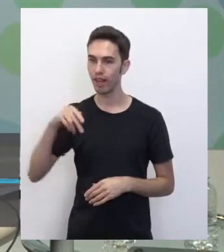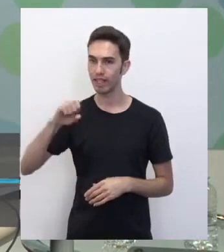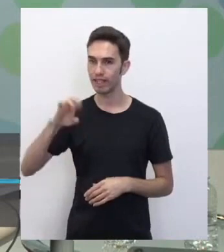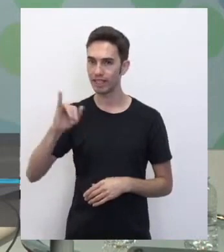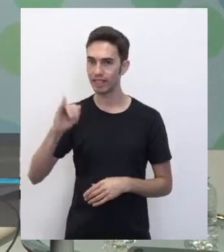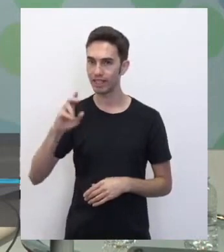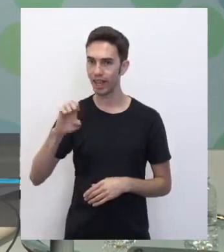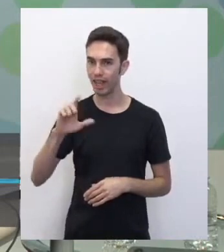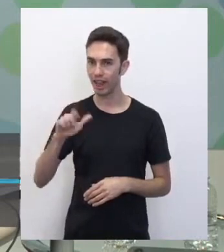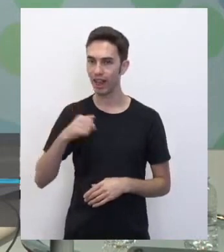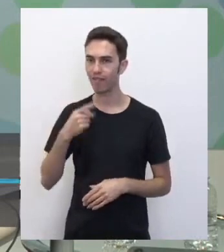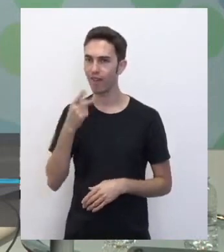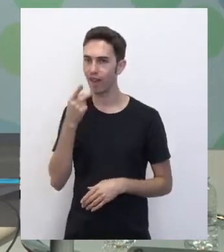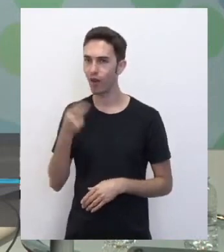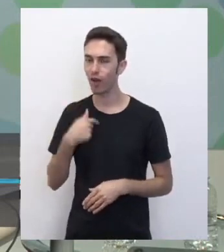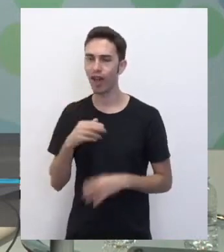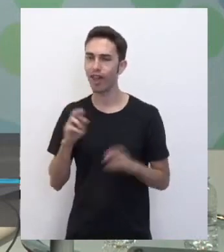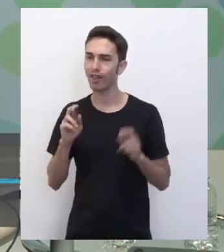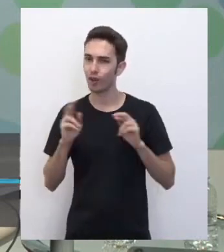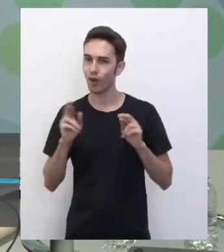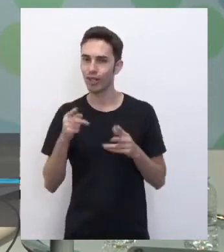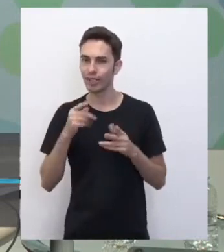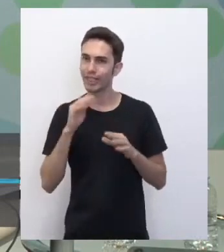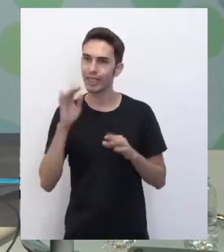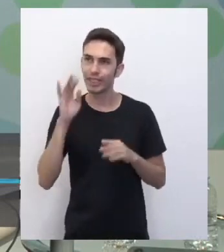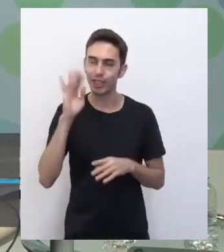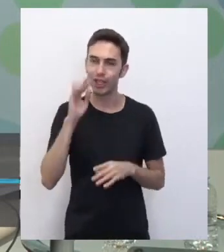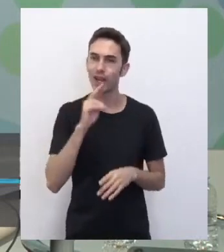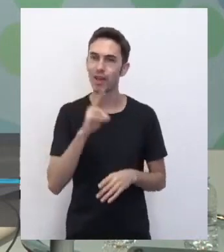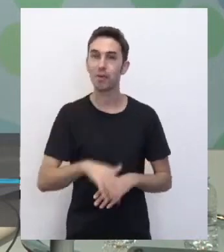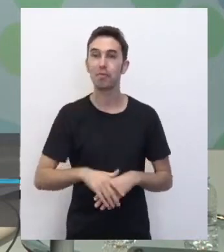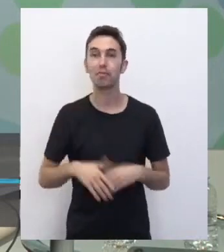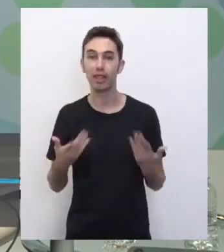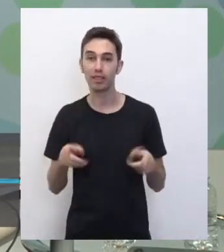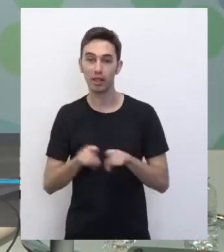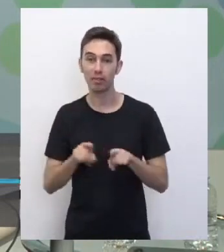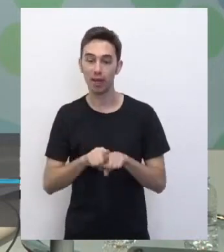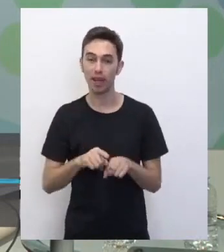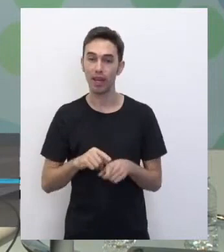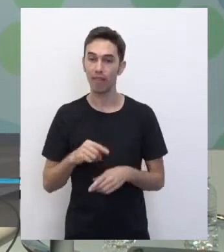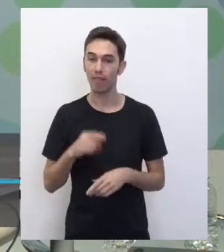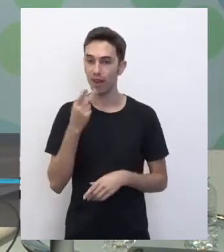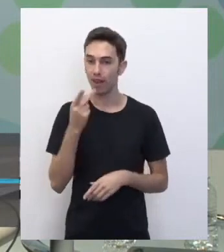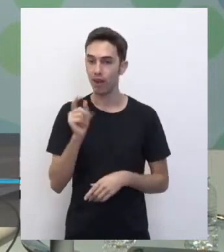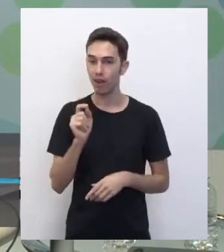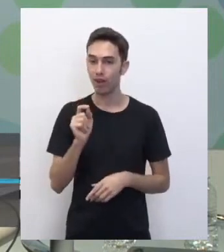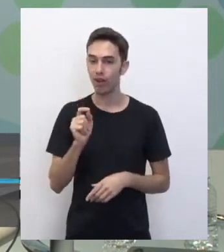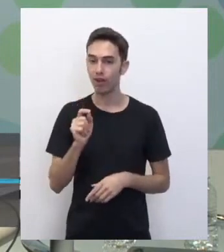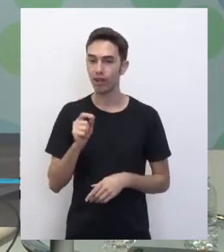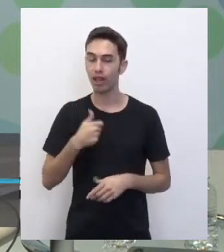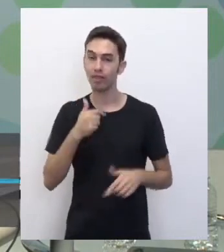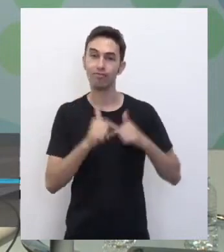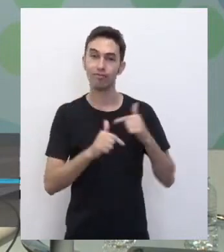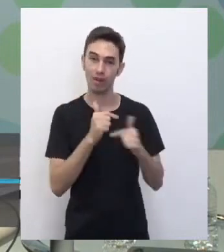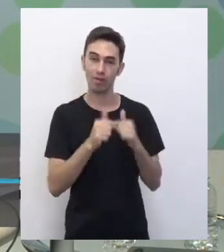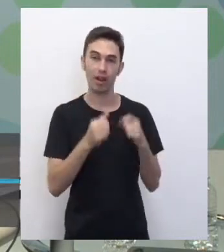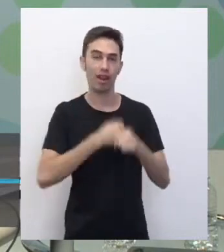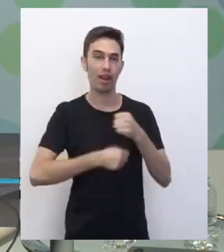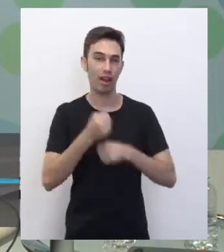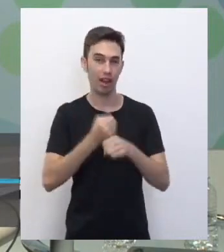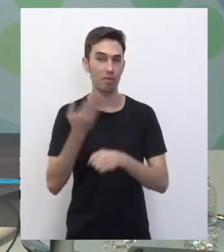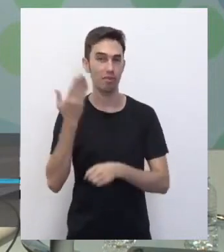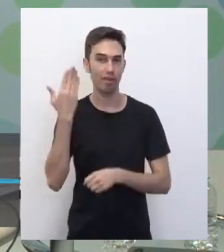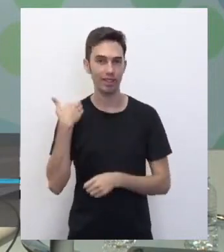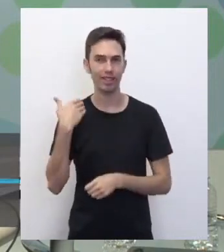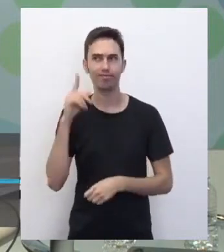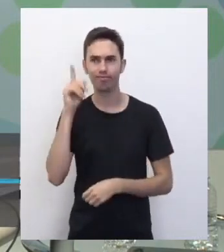esse dilema, né? Olha, falaram aqui, ó, eu trabalhei com essa atividade no ano passado, foi